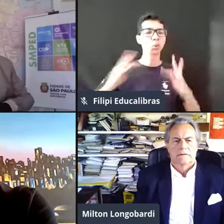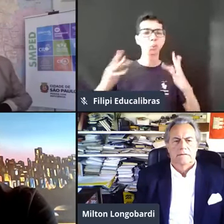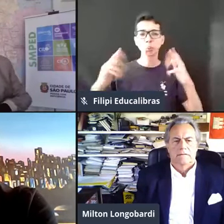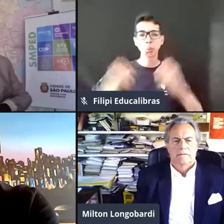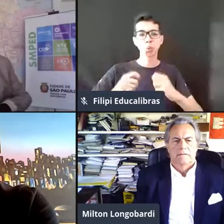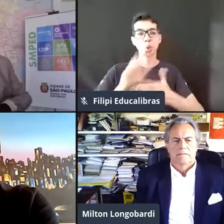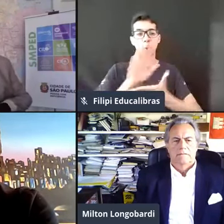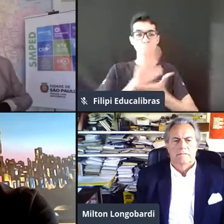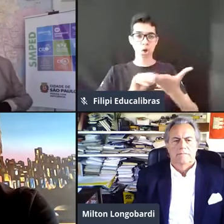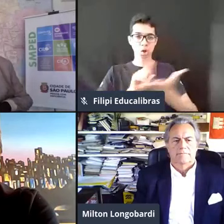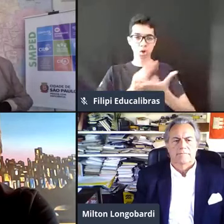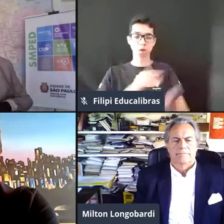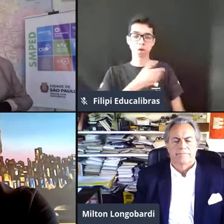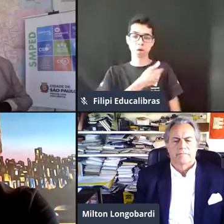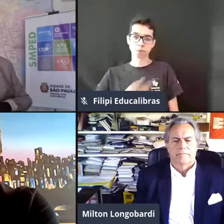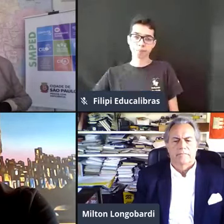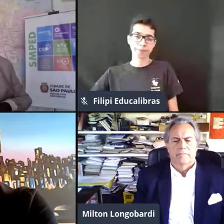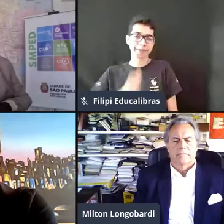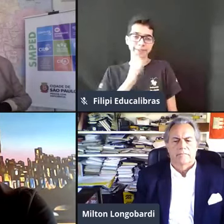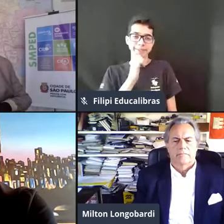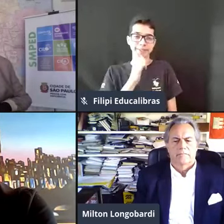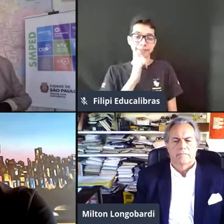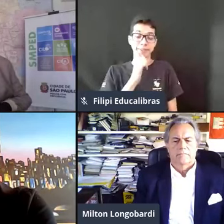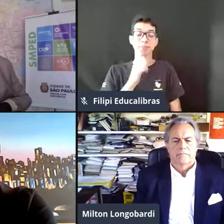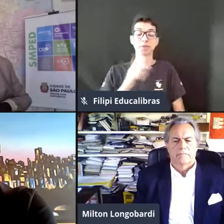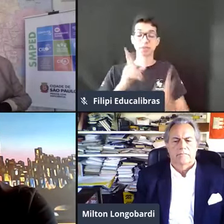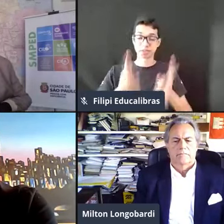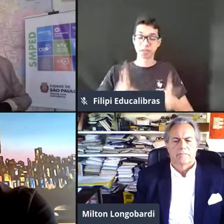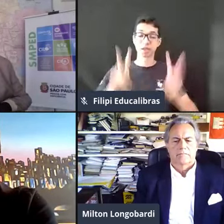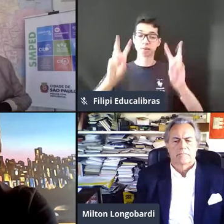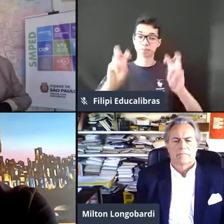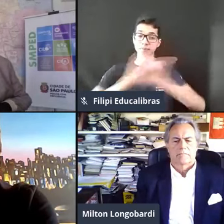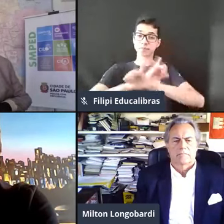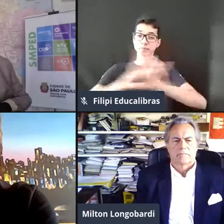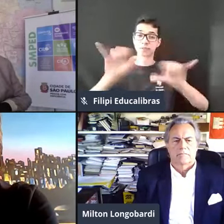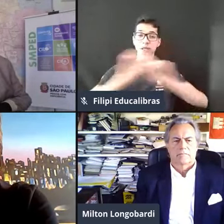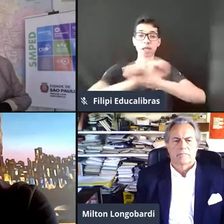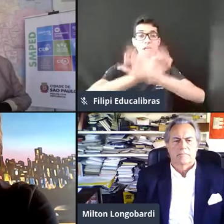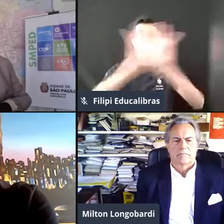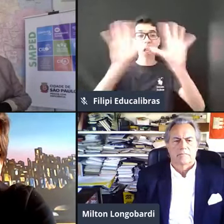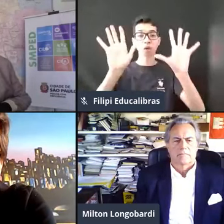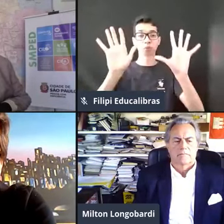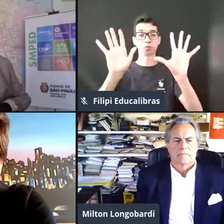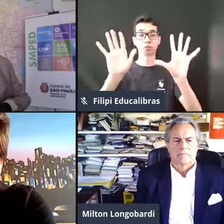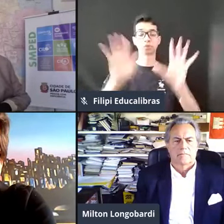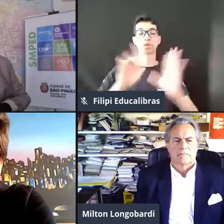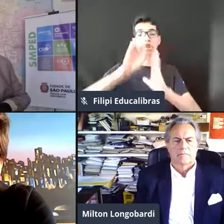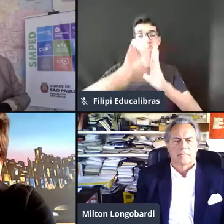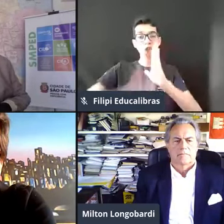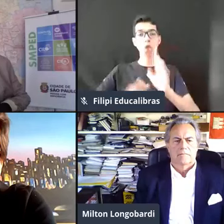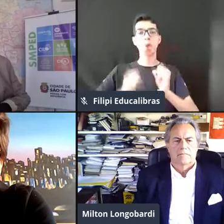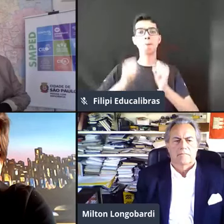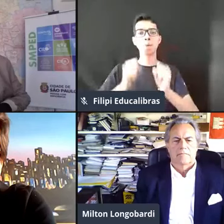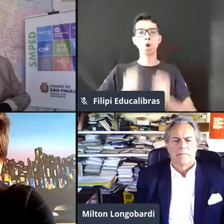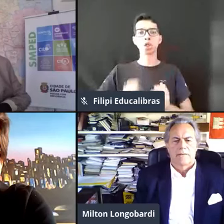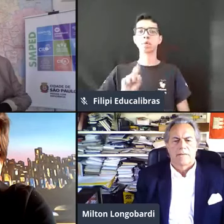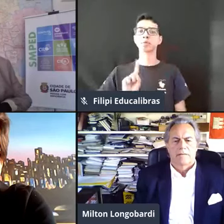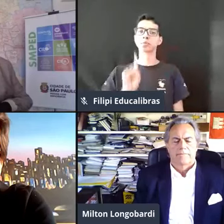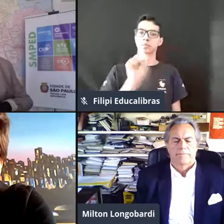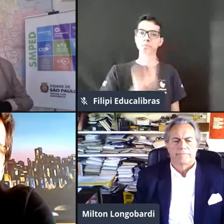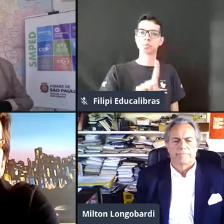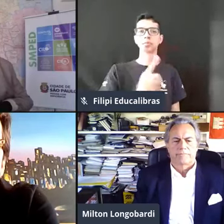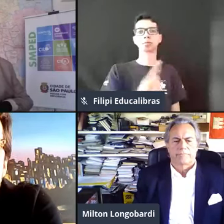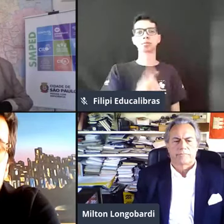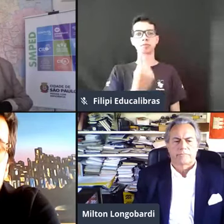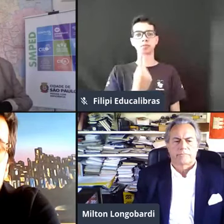O poder de ir e vir do cidadão, que muitas vezes nos é tolhido. Eu vi você